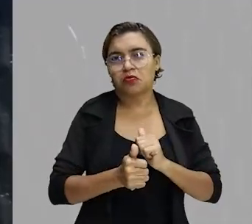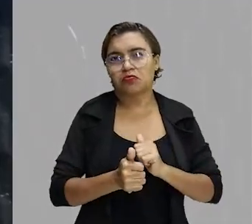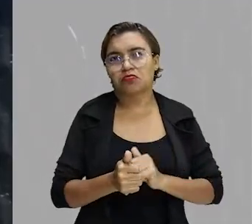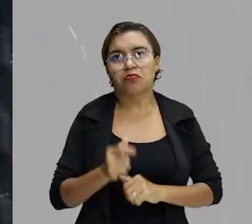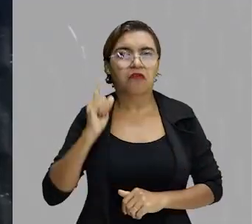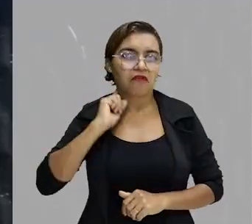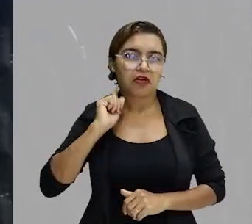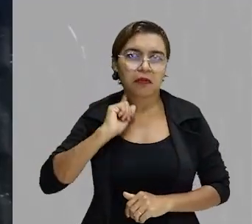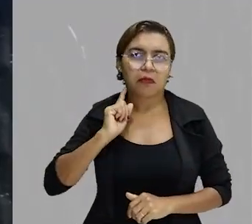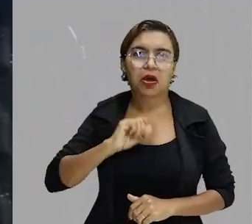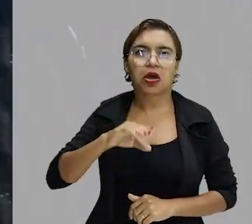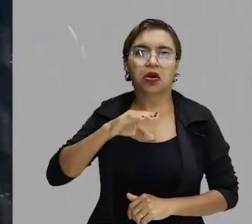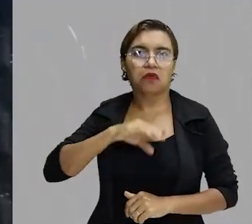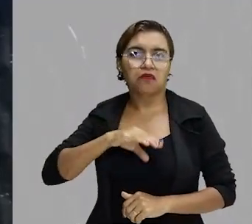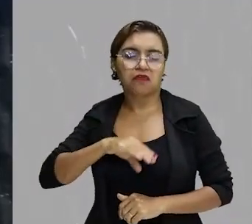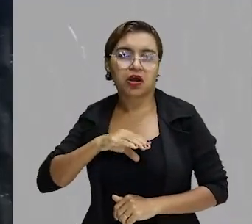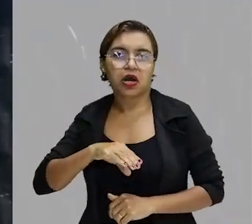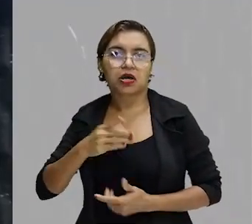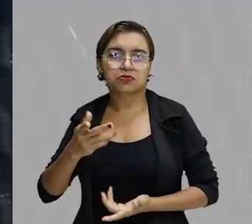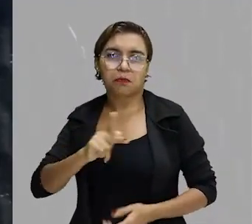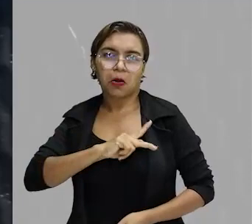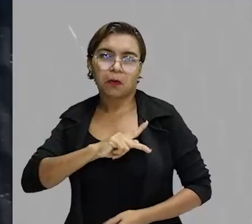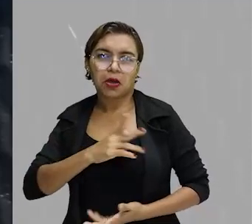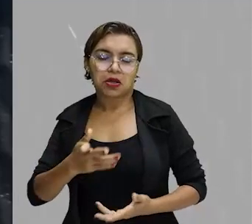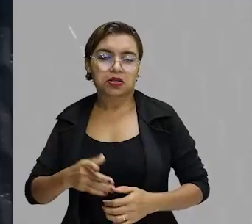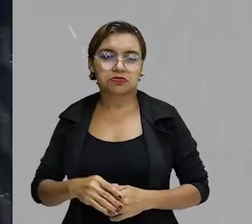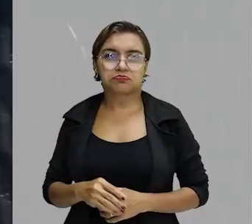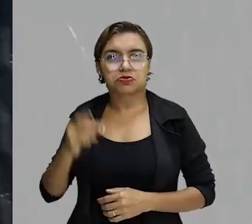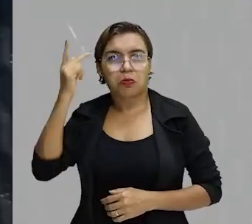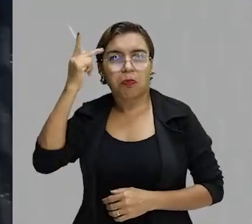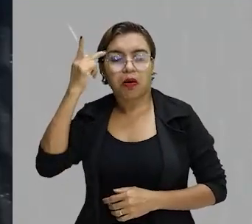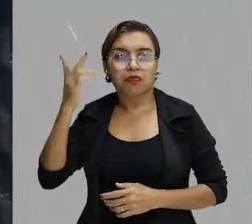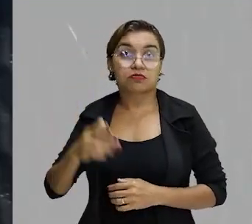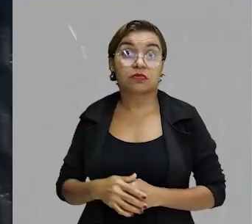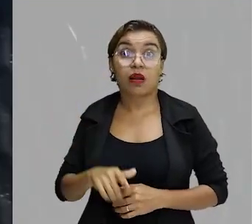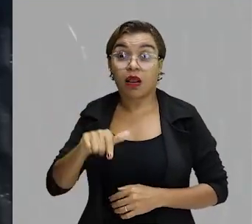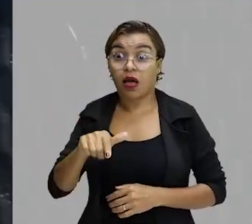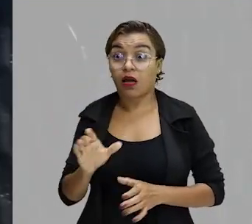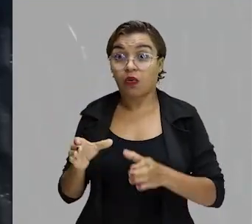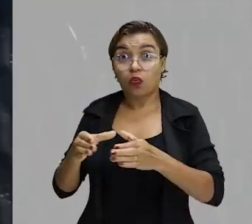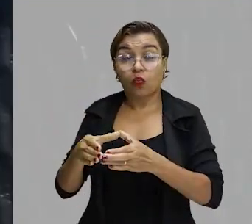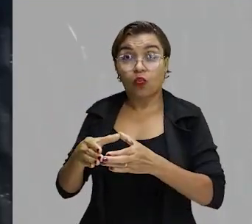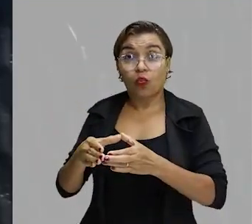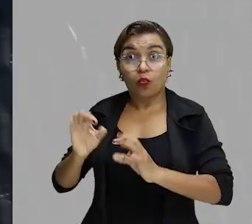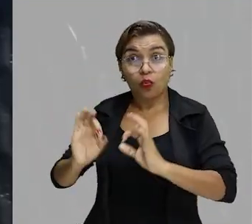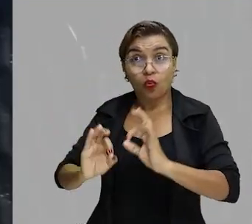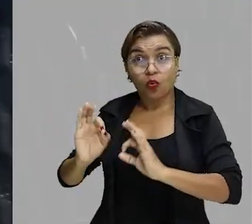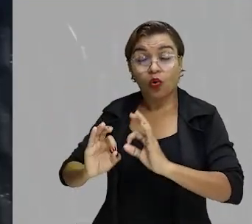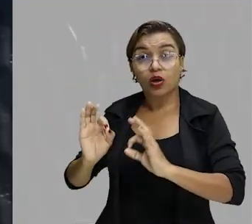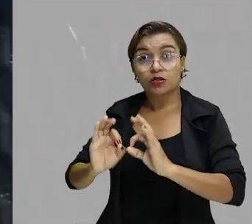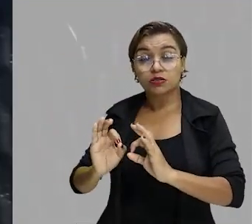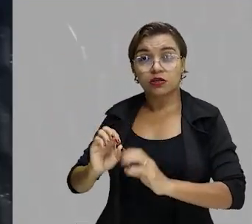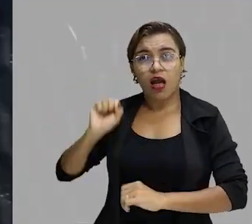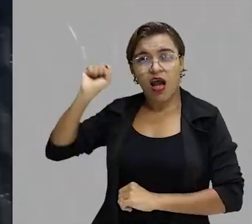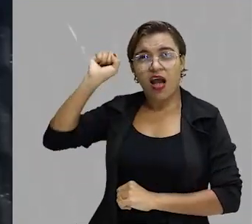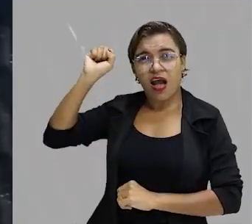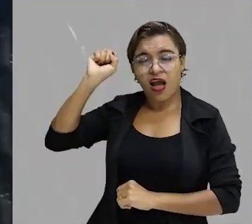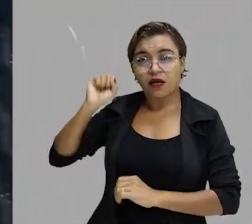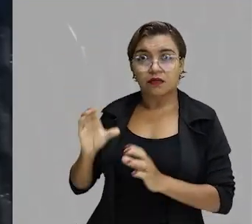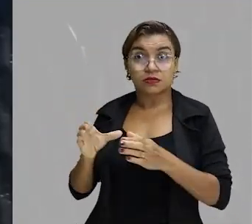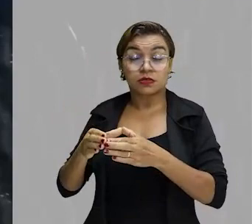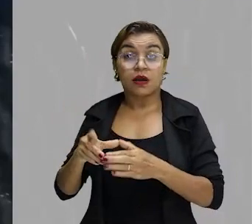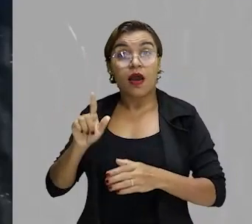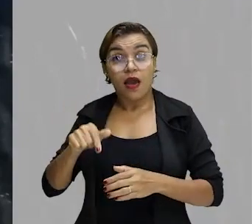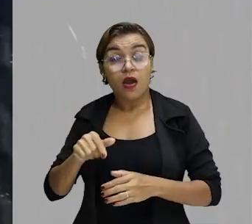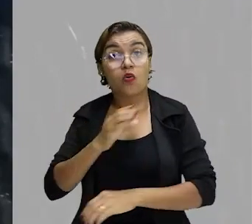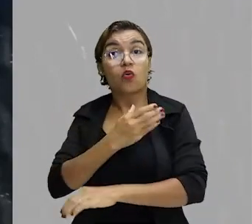né? E aí esse teu time, ele tem torcidas organizadas. A torcida organizada de um time de futebol é um exemplo de